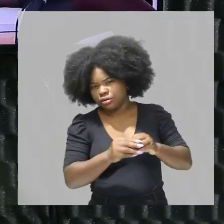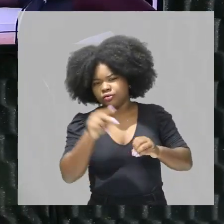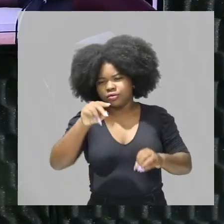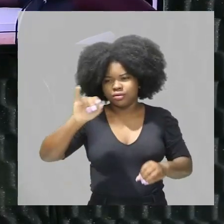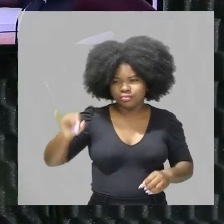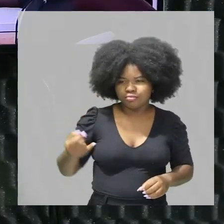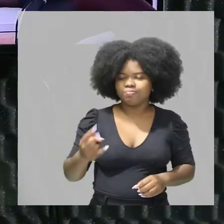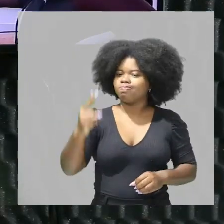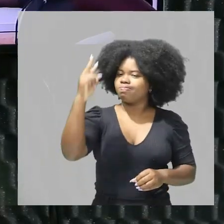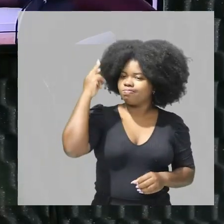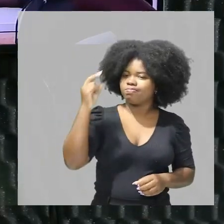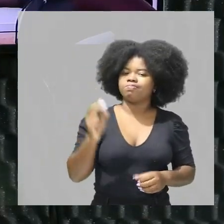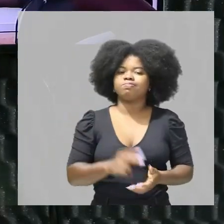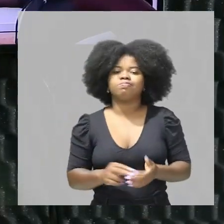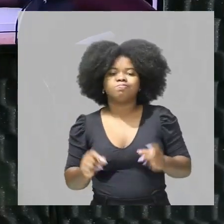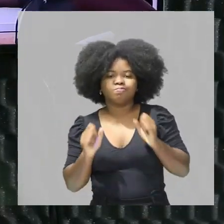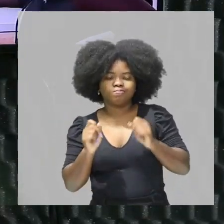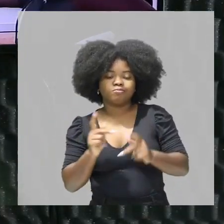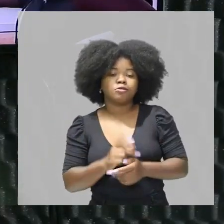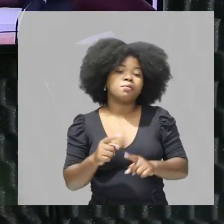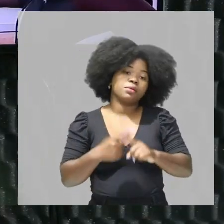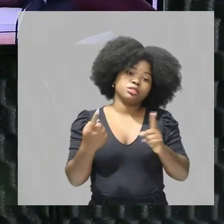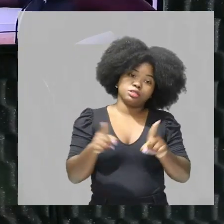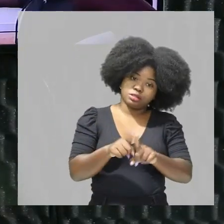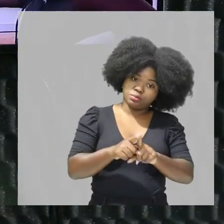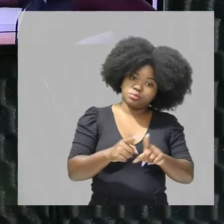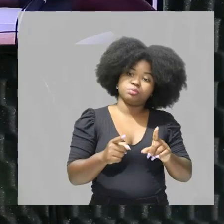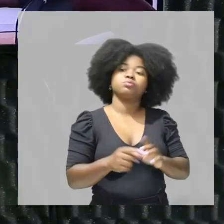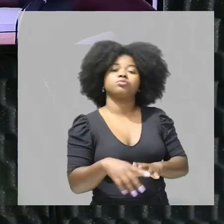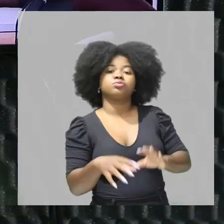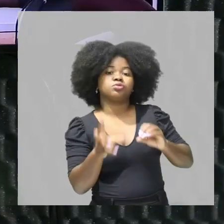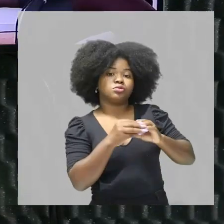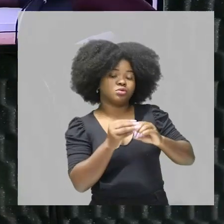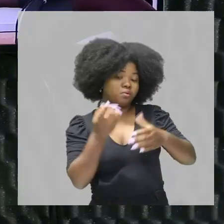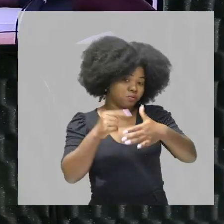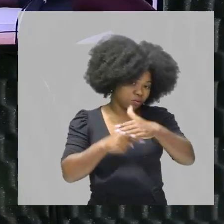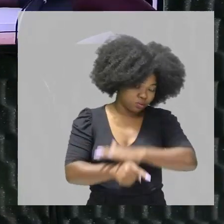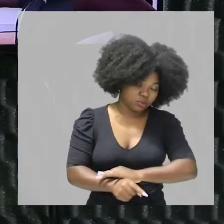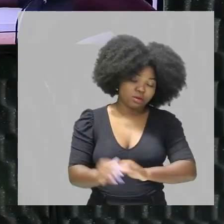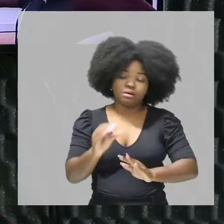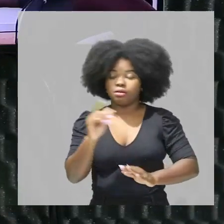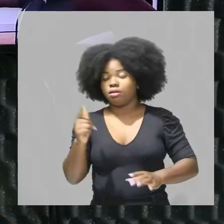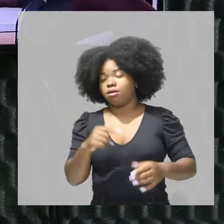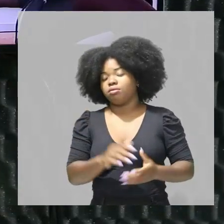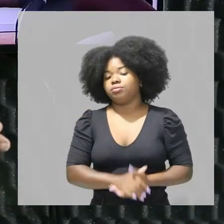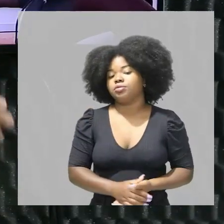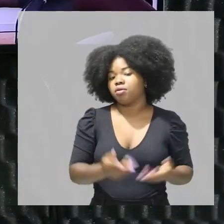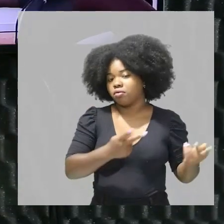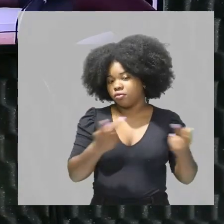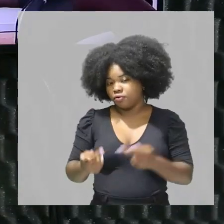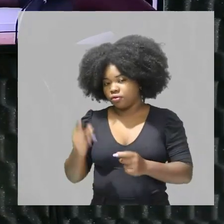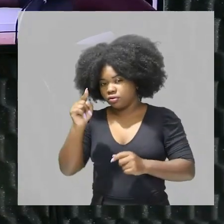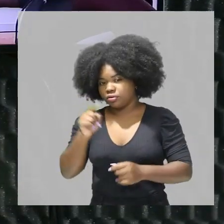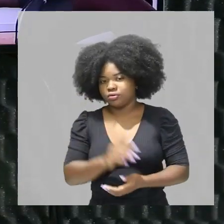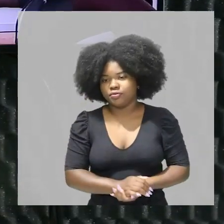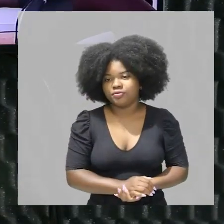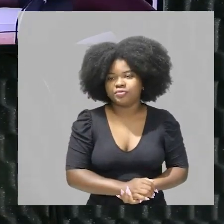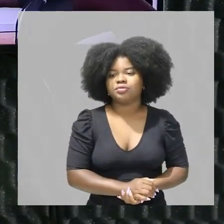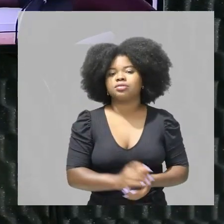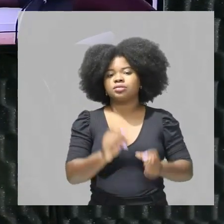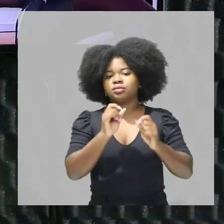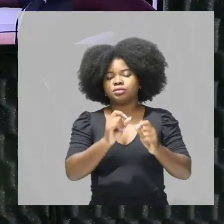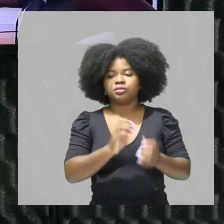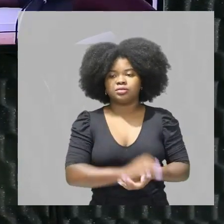bem para os vestibulares claro também né mas nós temos conhecimentos mais aprofundados obviamente te convida aqui a passear